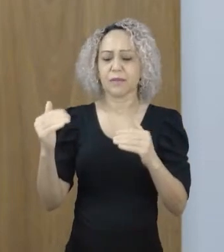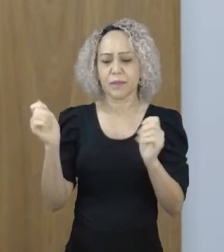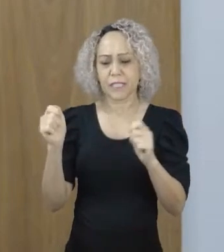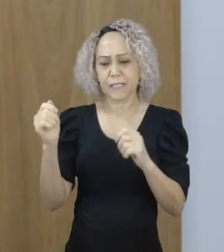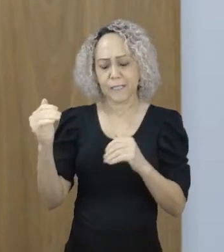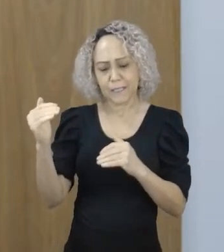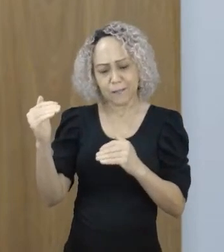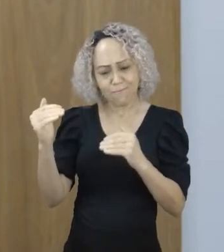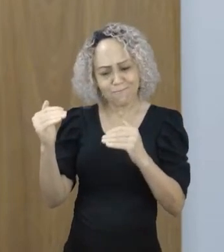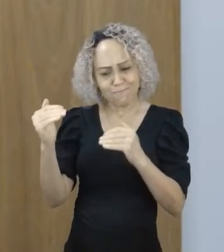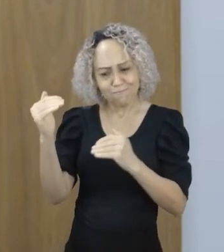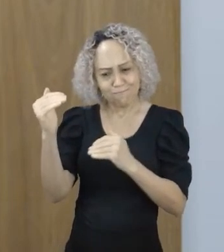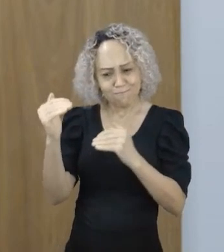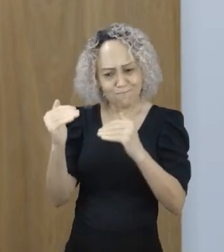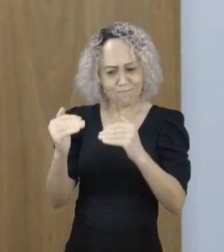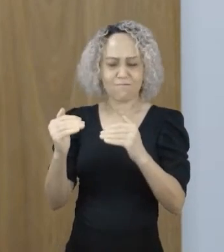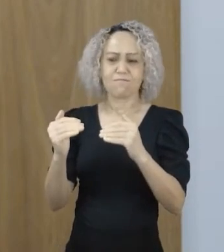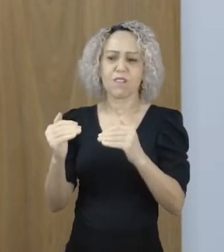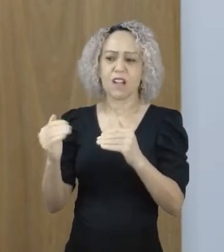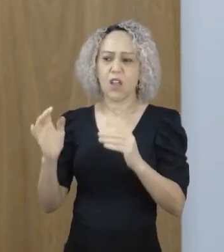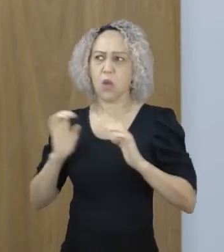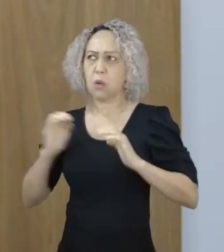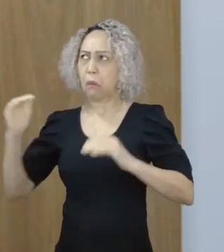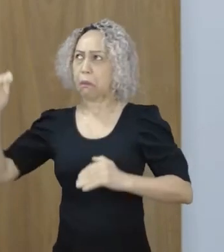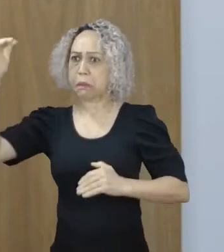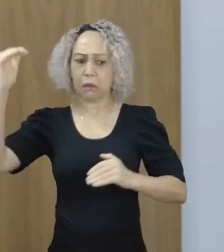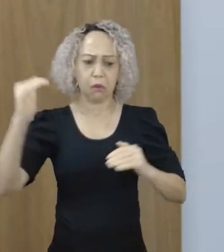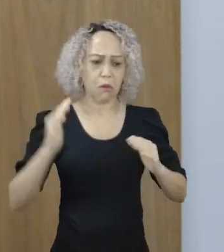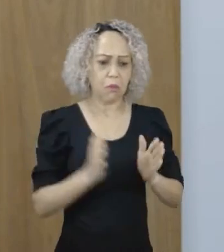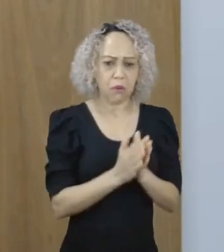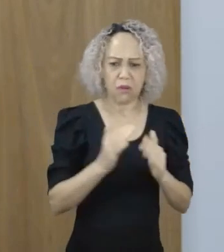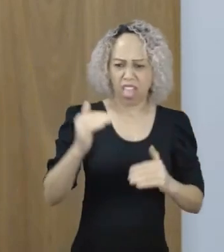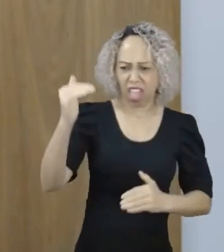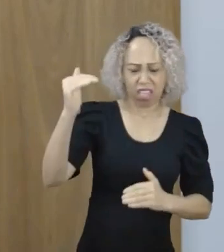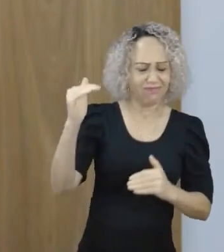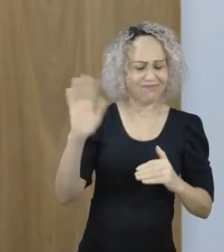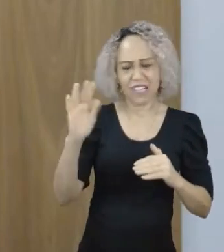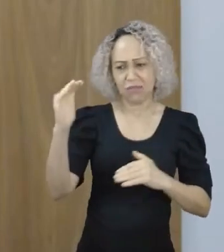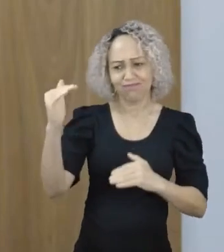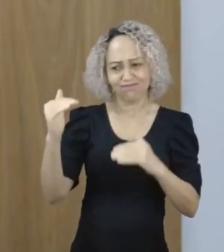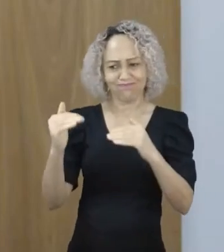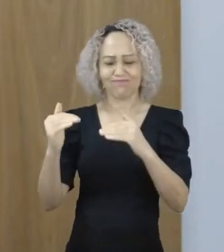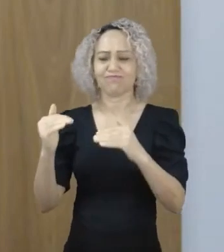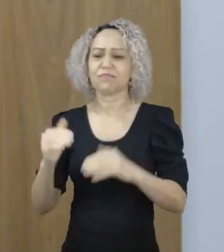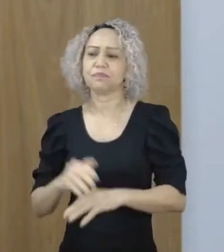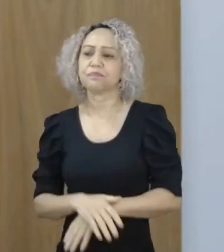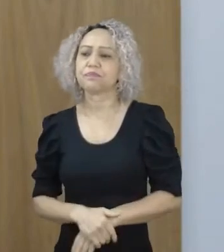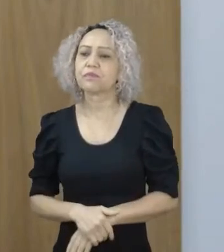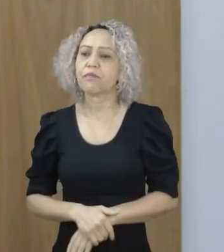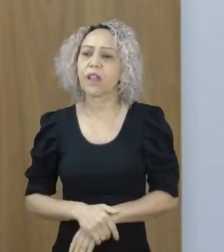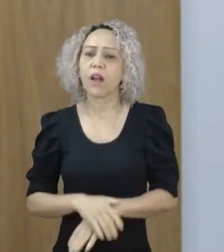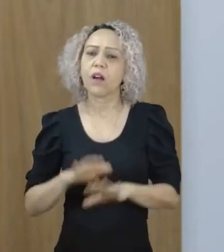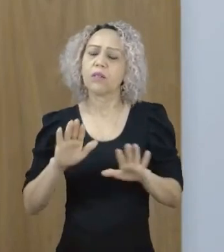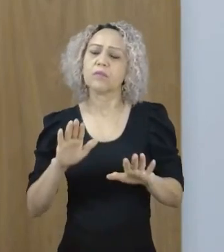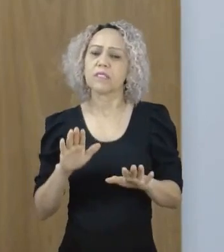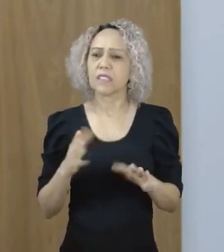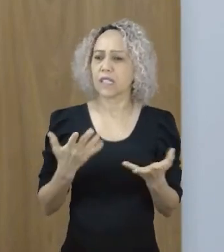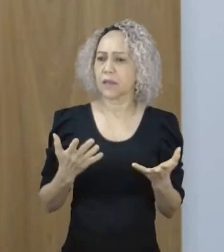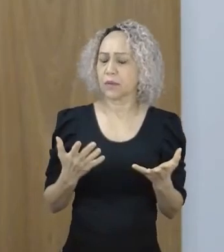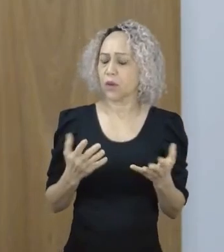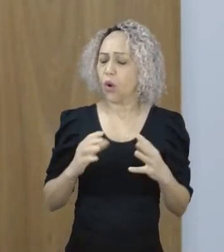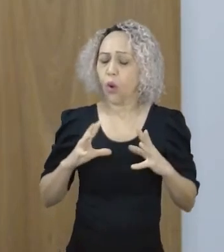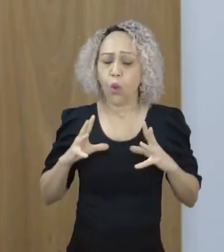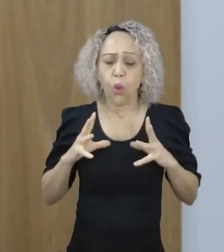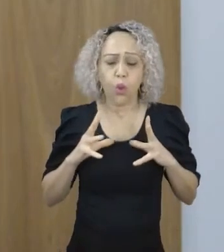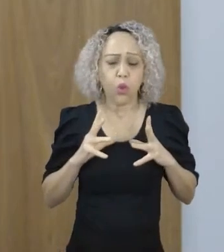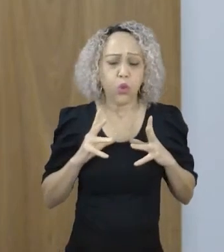na vida das pessoas e que foram extremamente prejudicadas. Não há uma única política pública, não há um único ministério, um único programa de